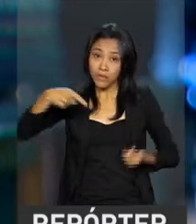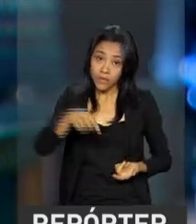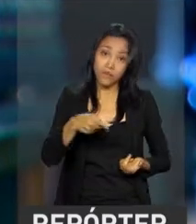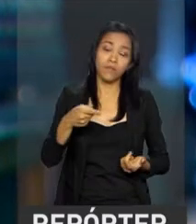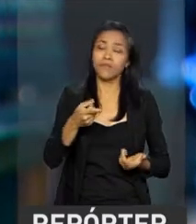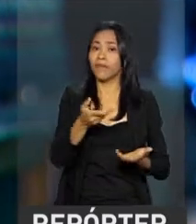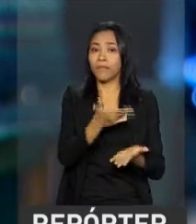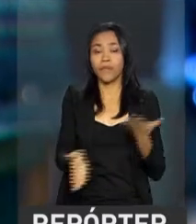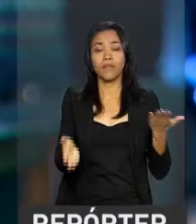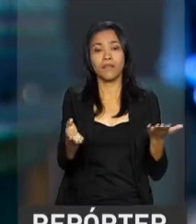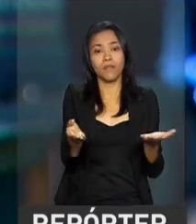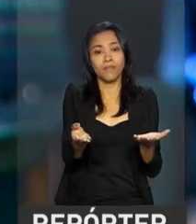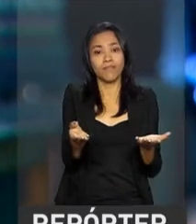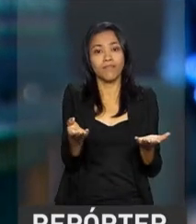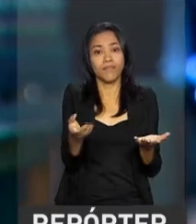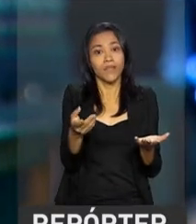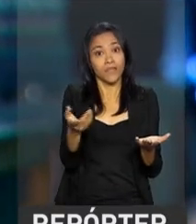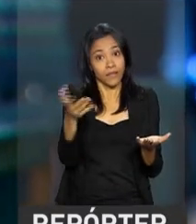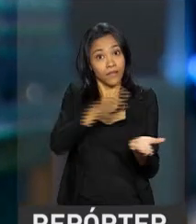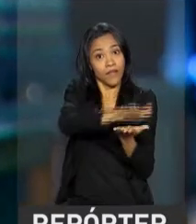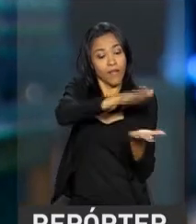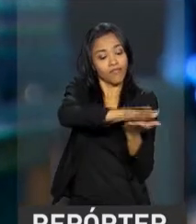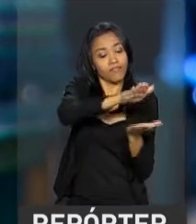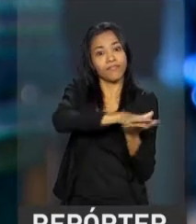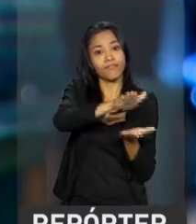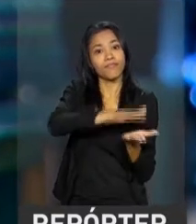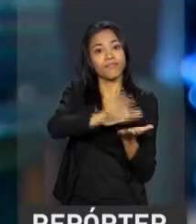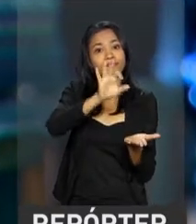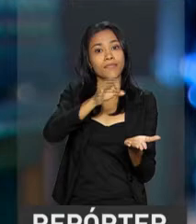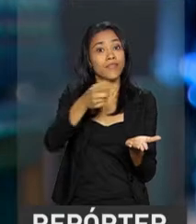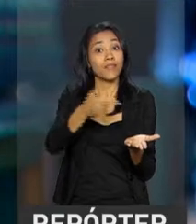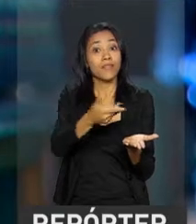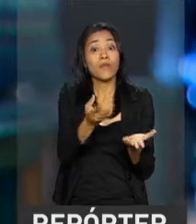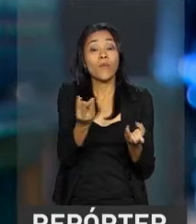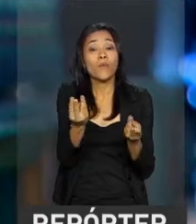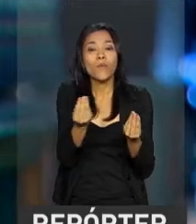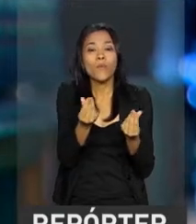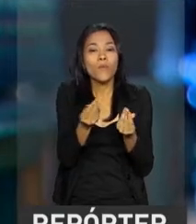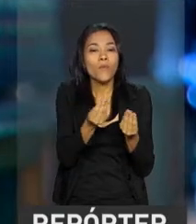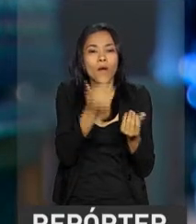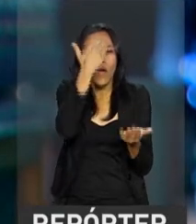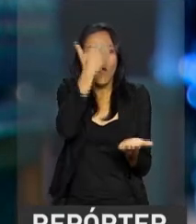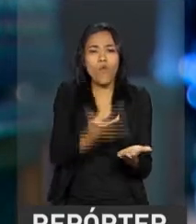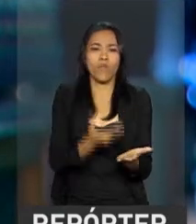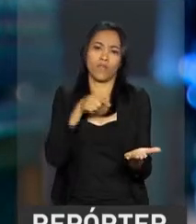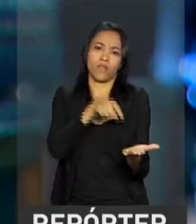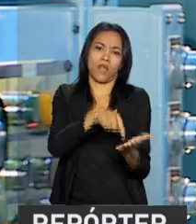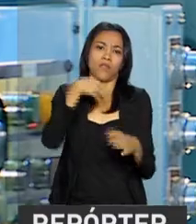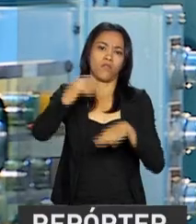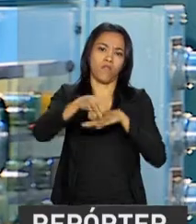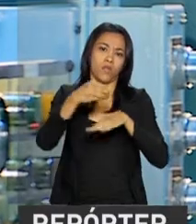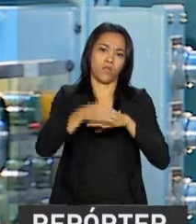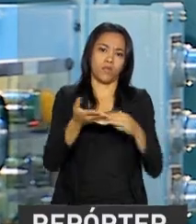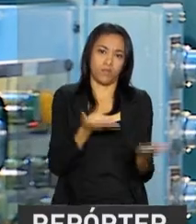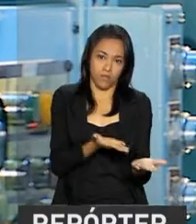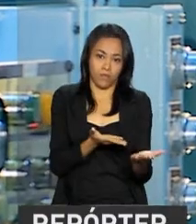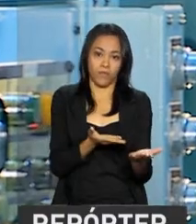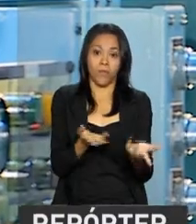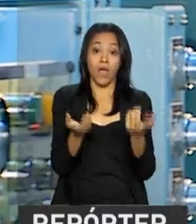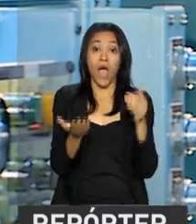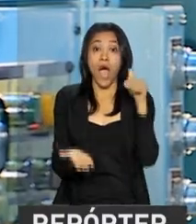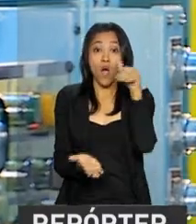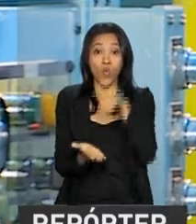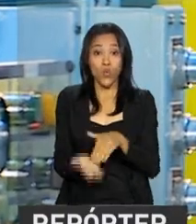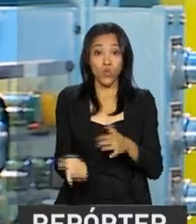o que de mais caro imprensa teve ao longo da sua história tudo isso sem perder a confiabilidade da informação e quando a última